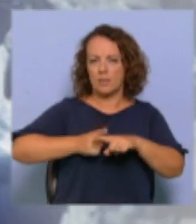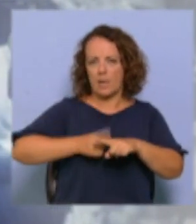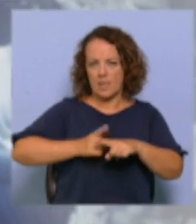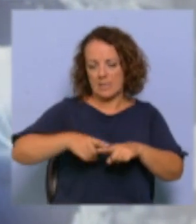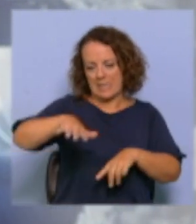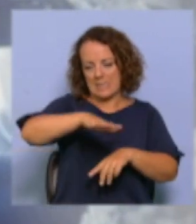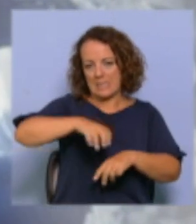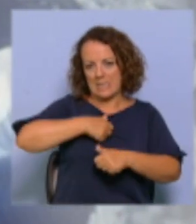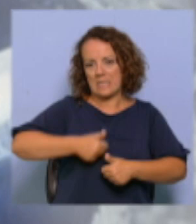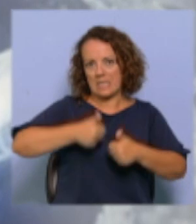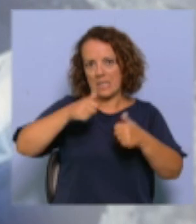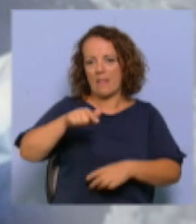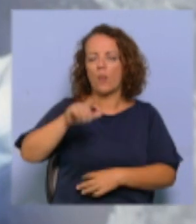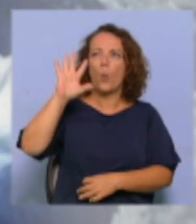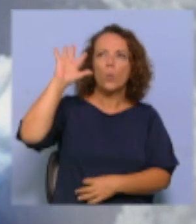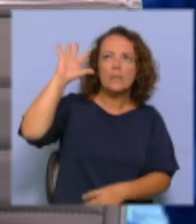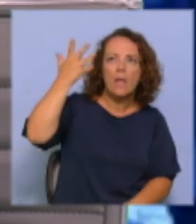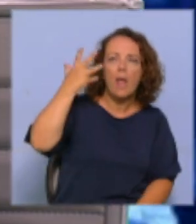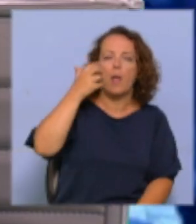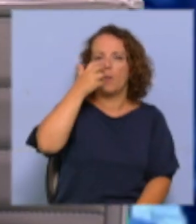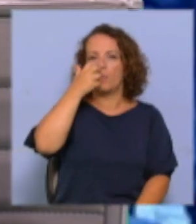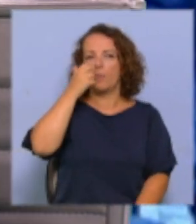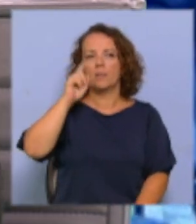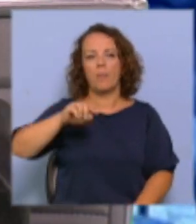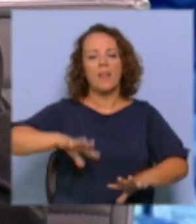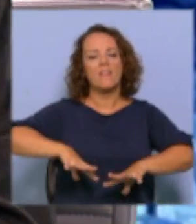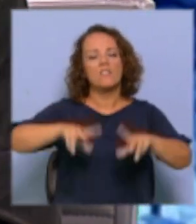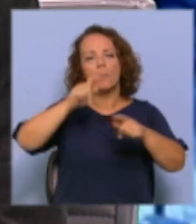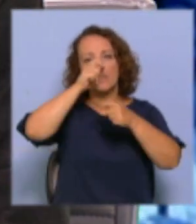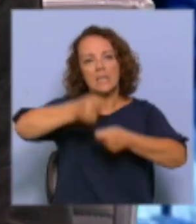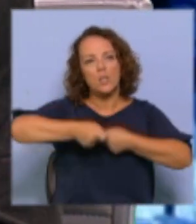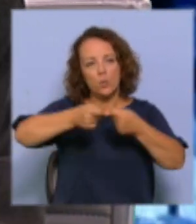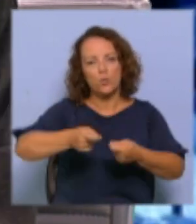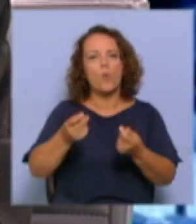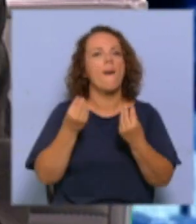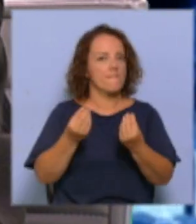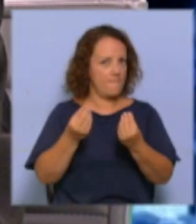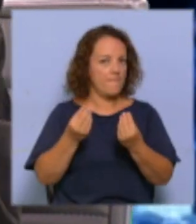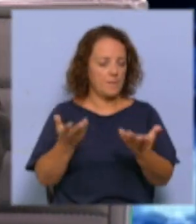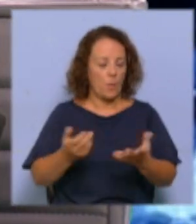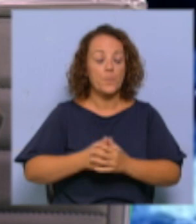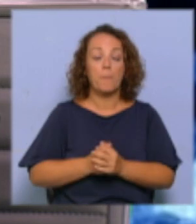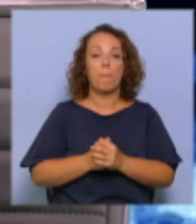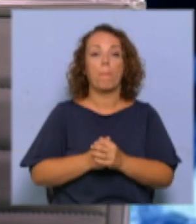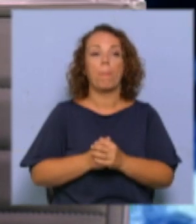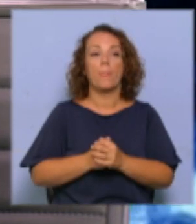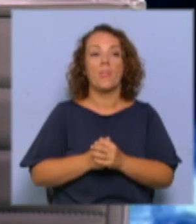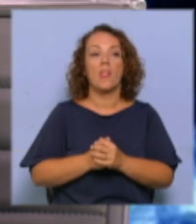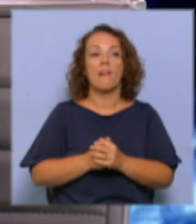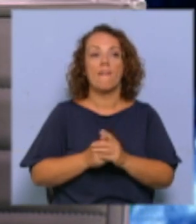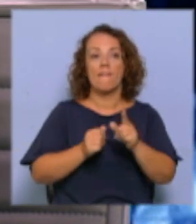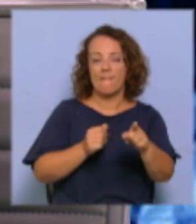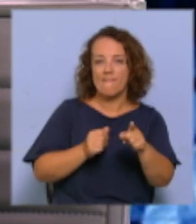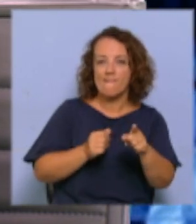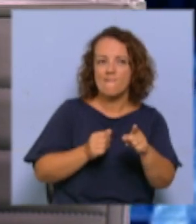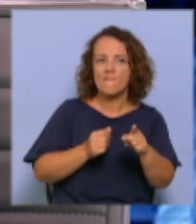é uma zona, quer em termos de clima, quer em termos de desenvolvimento agrícola, é muito agradável. E, portanto,